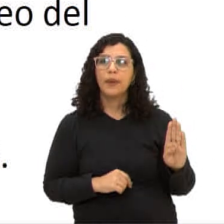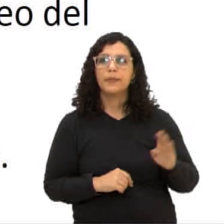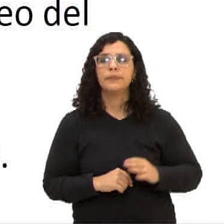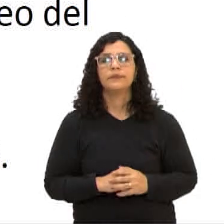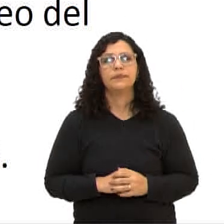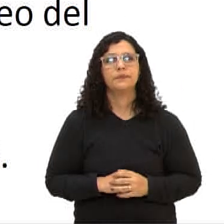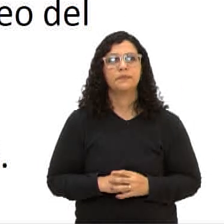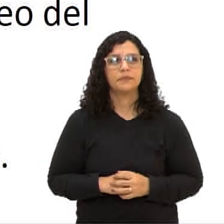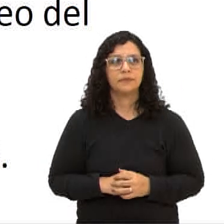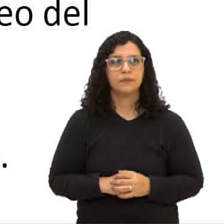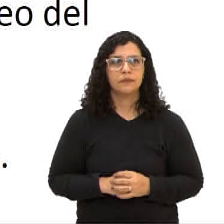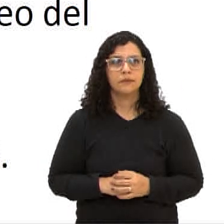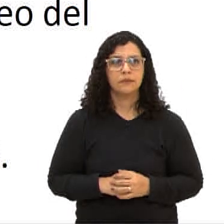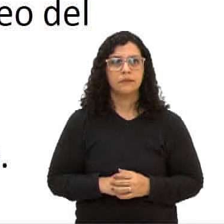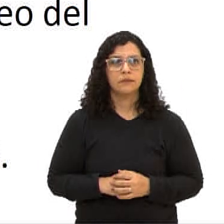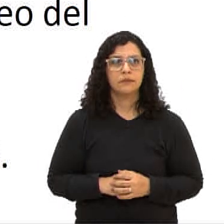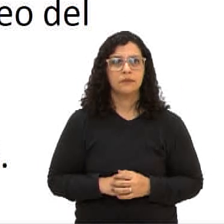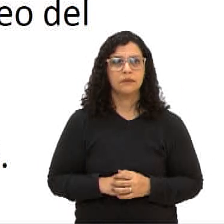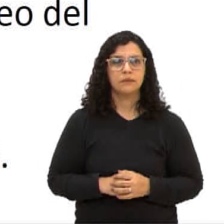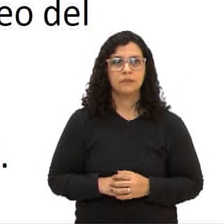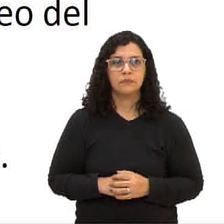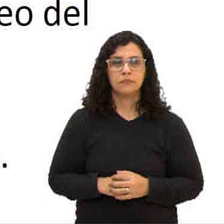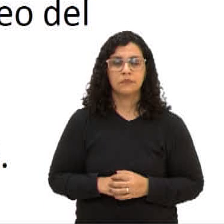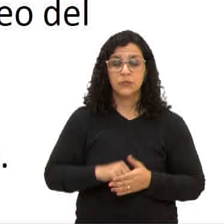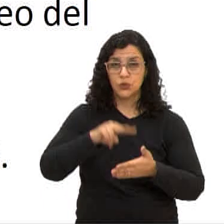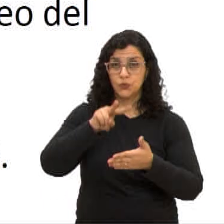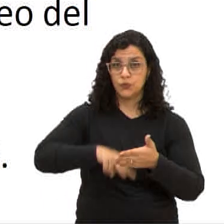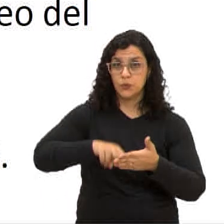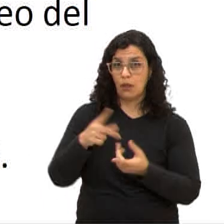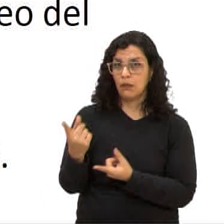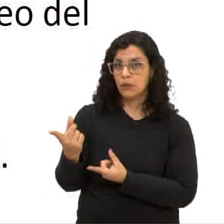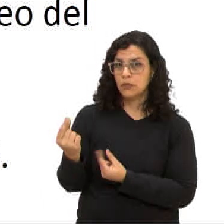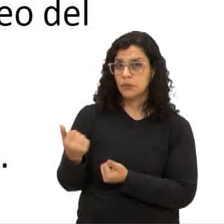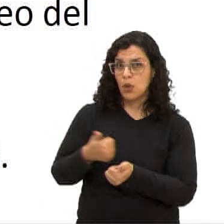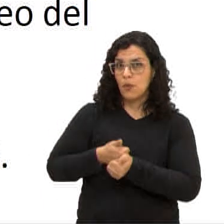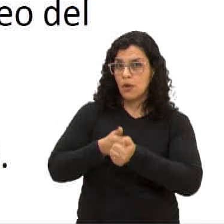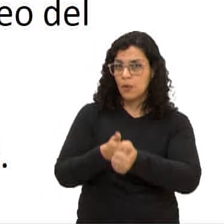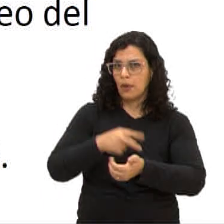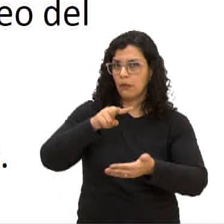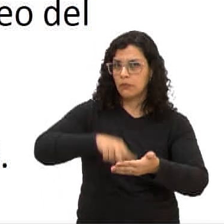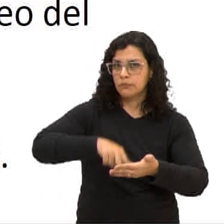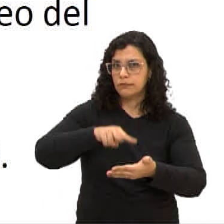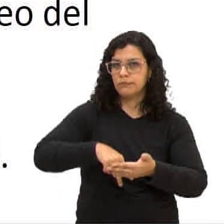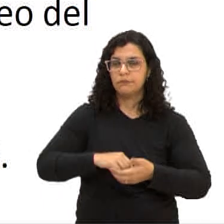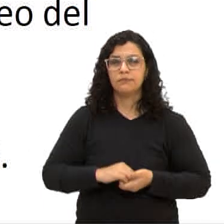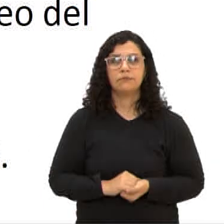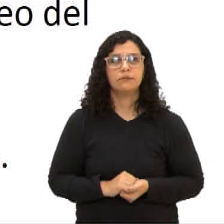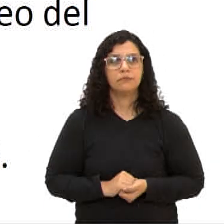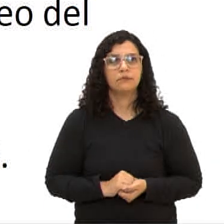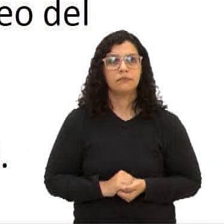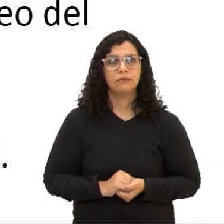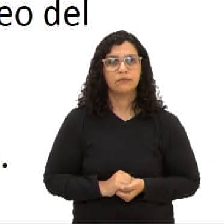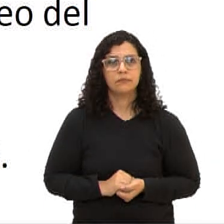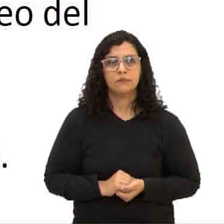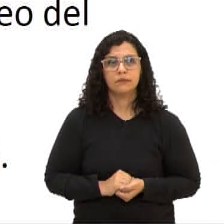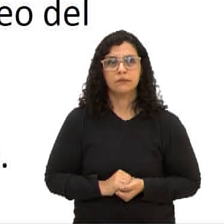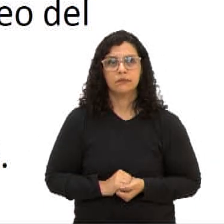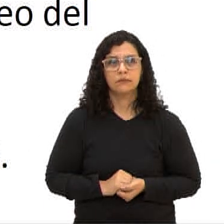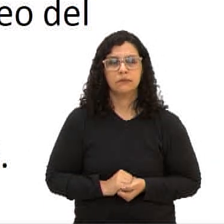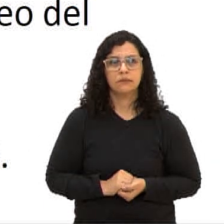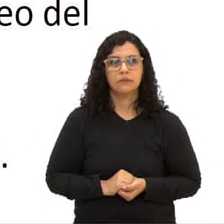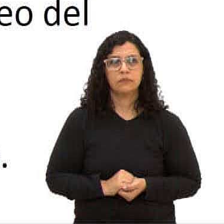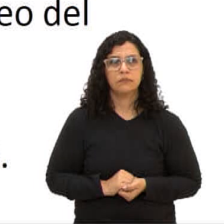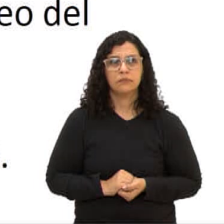no puede considerarse un género textual, porque lo que se escribe en la internet se